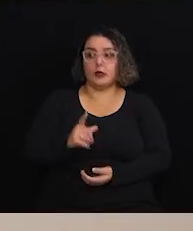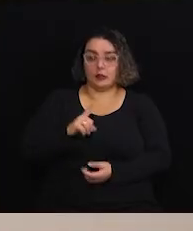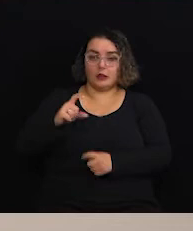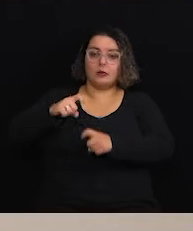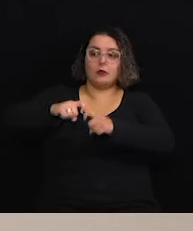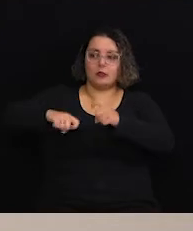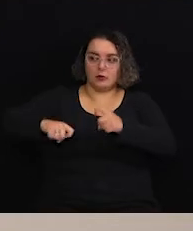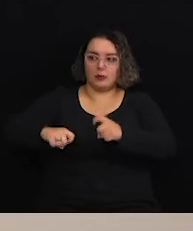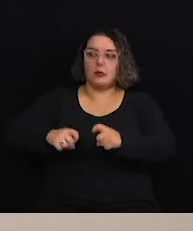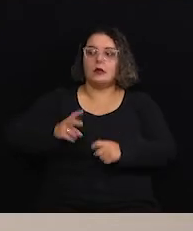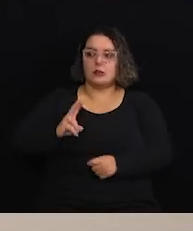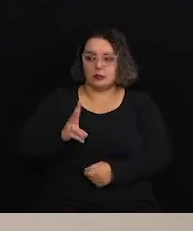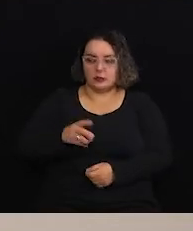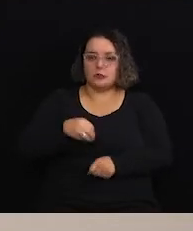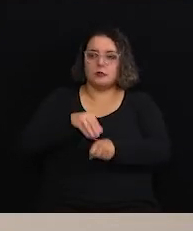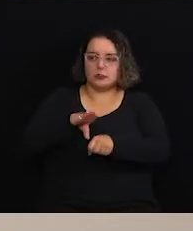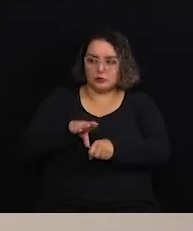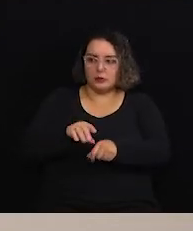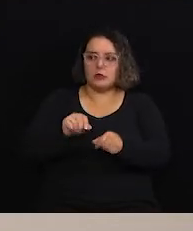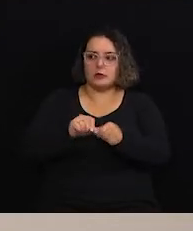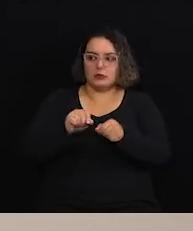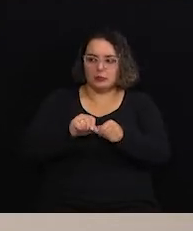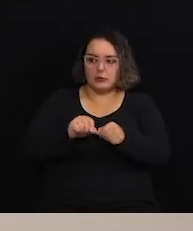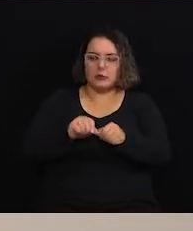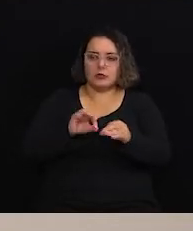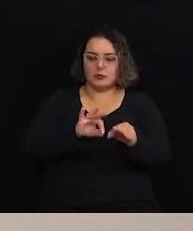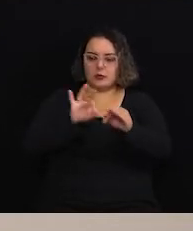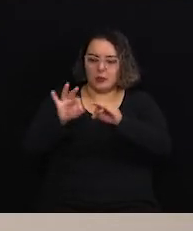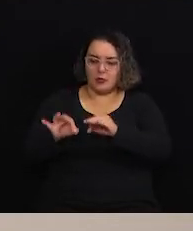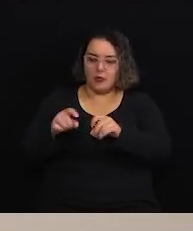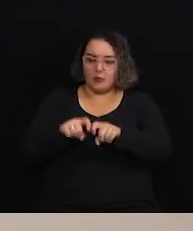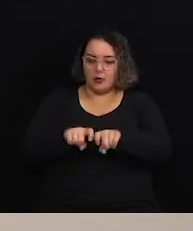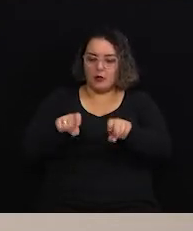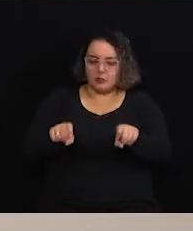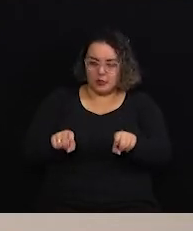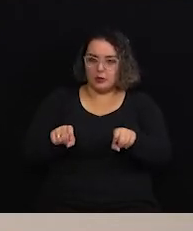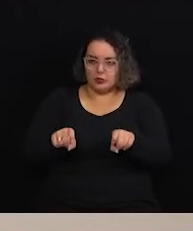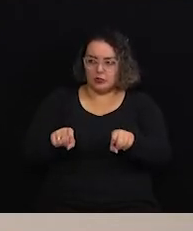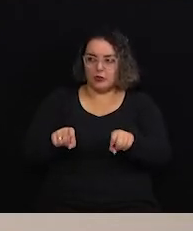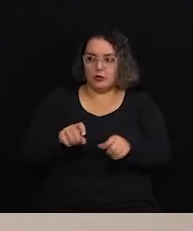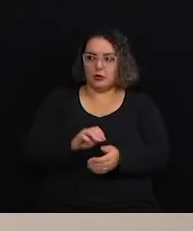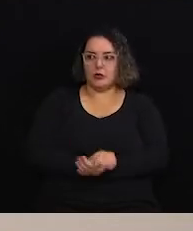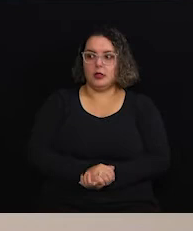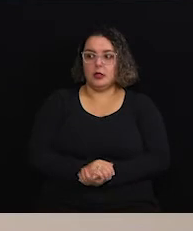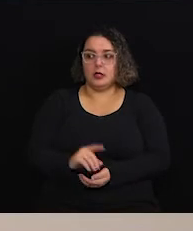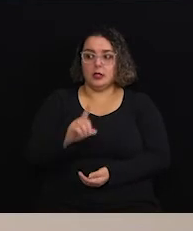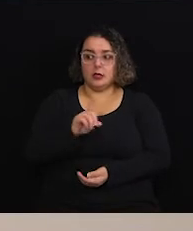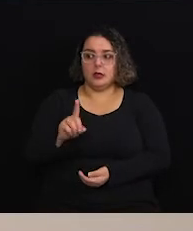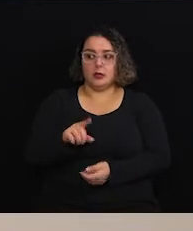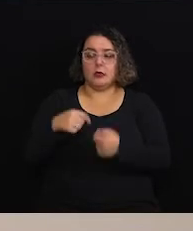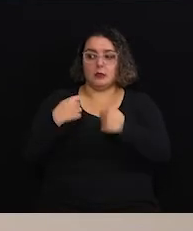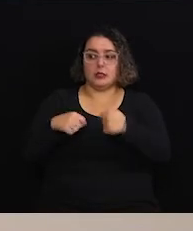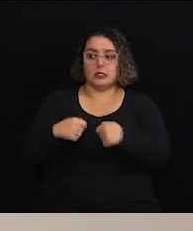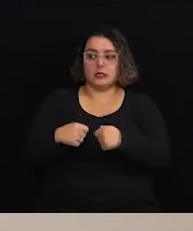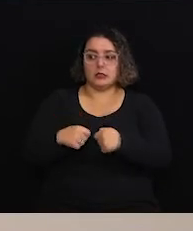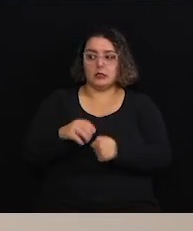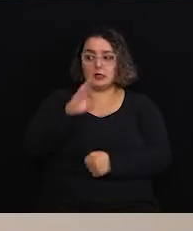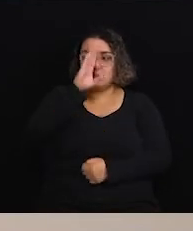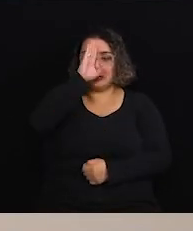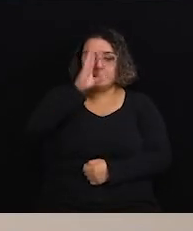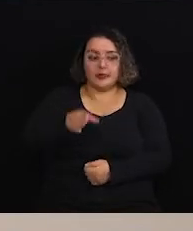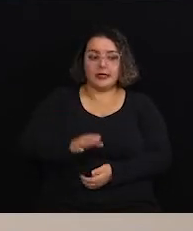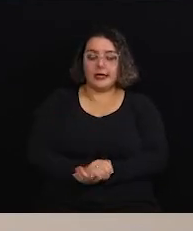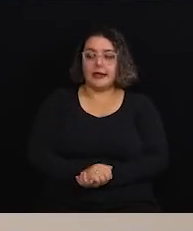momento que teve a primeira relação, sempre é indicado que ela faça um acompanhamento ginecológico. Ela não necessariamente vai precisar,